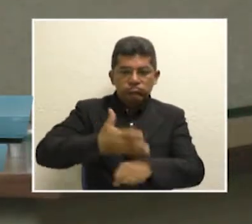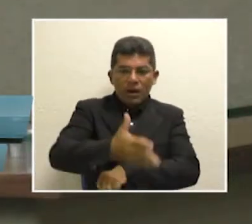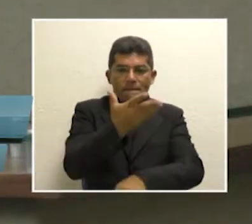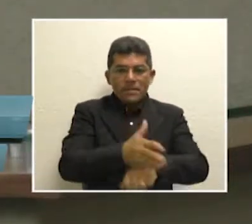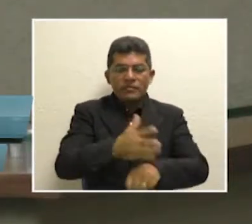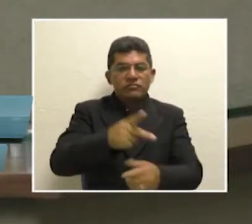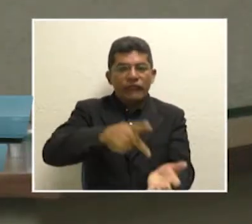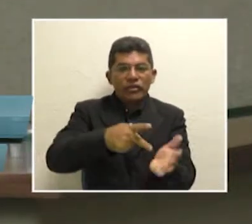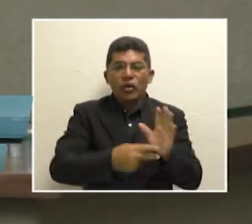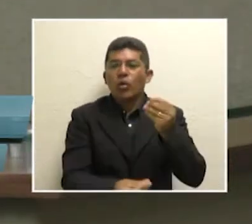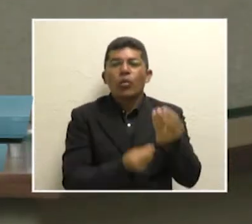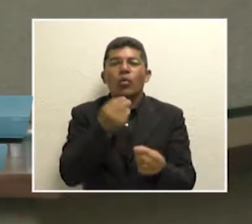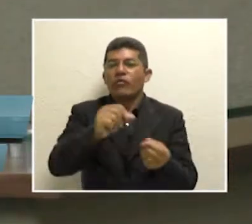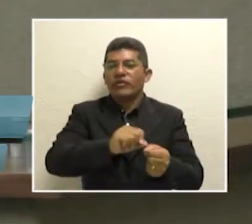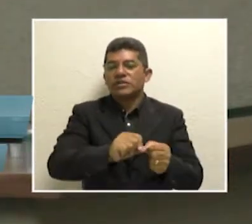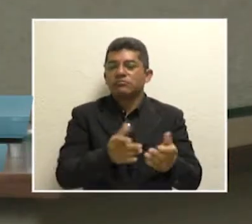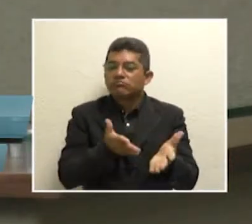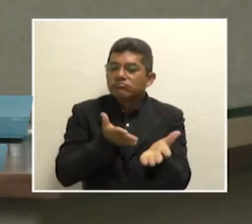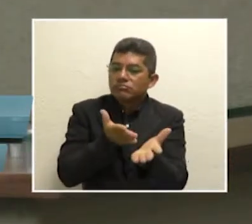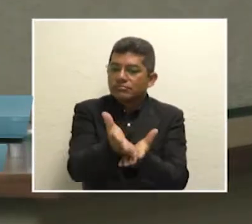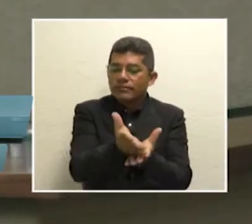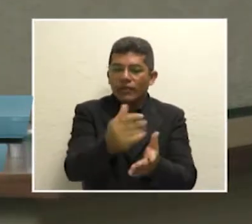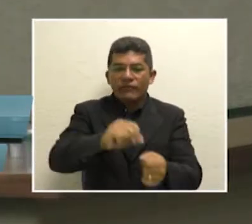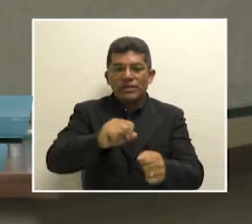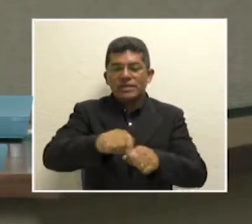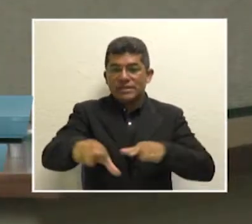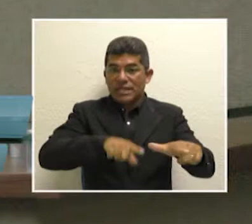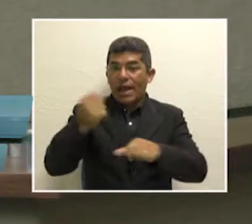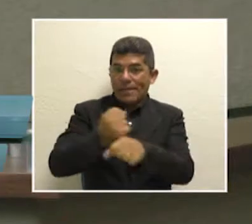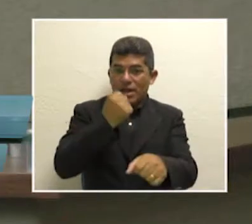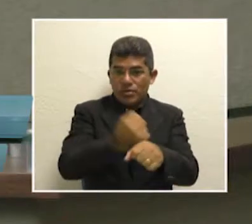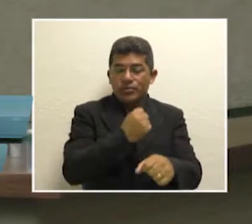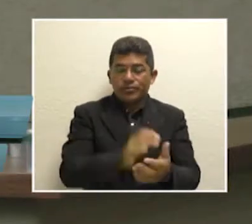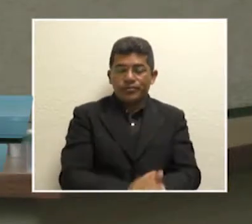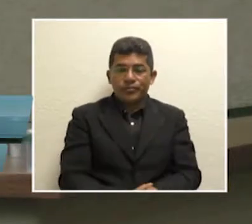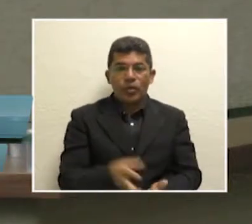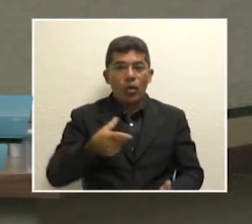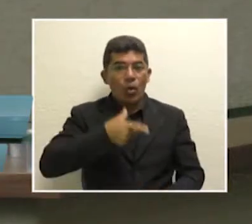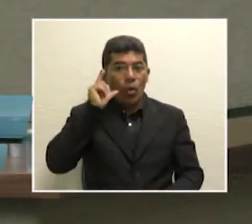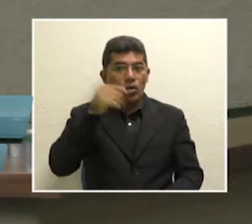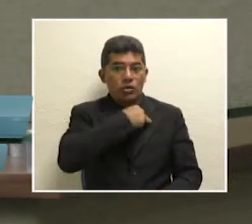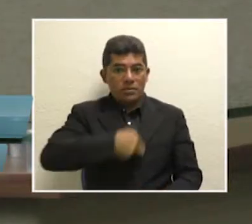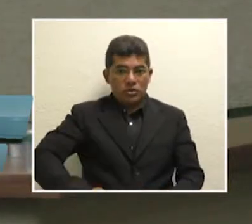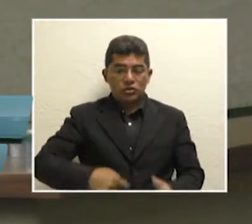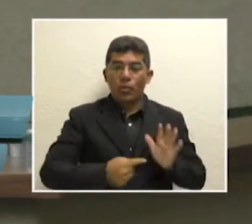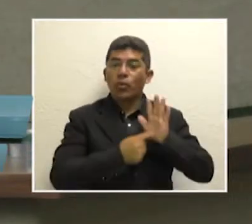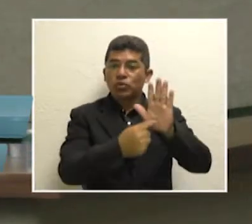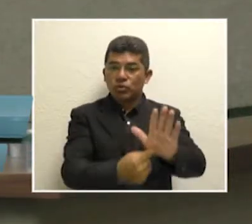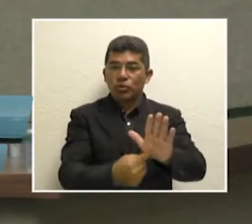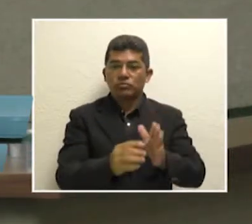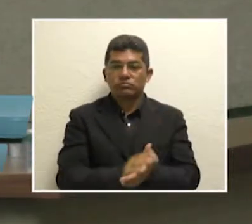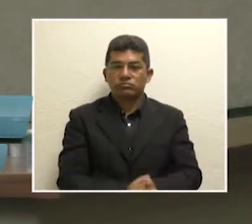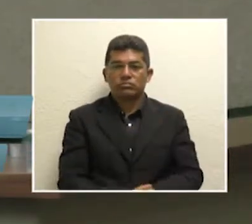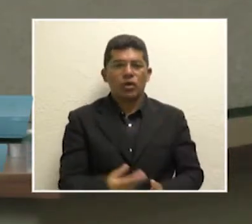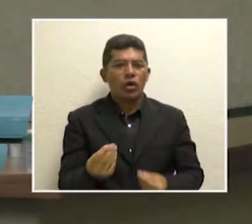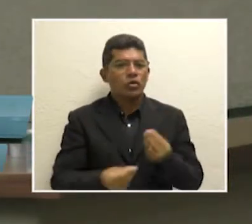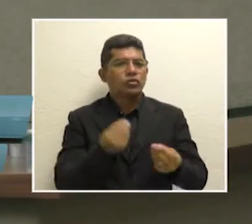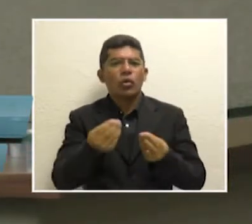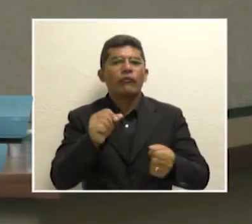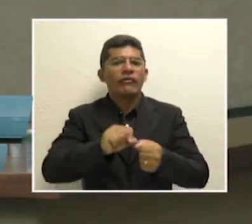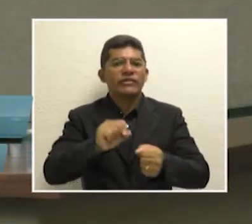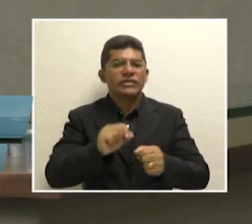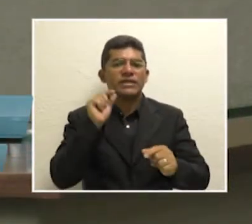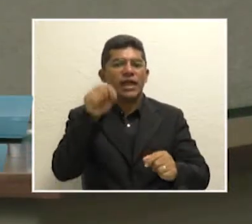mostravam realmente como seria realizada essa obra. Ontem o ministro apresentou de que forma